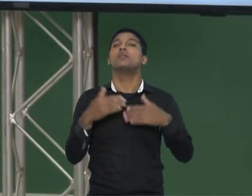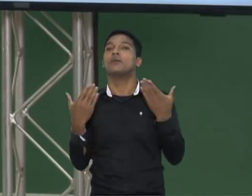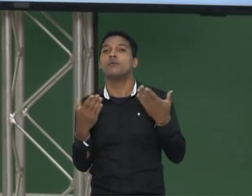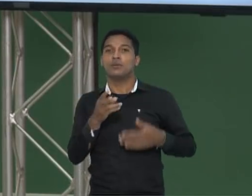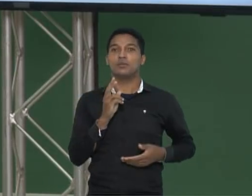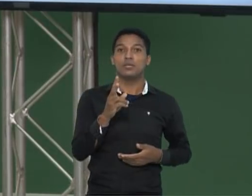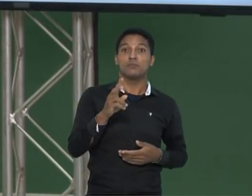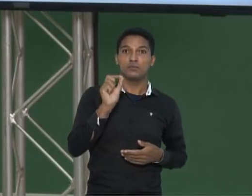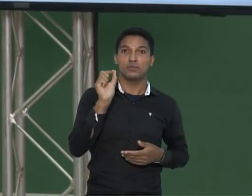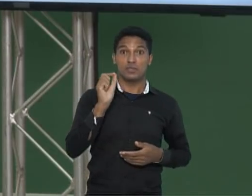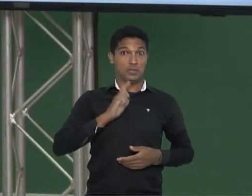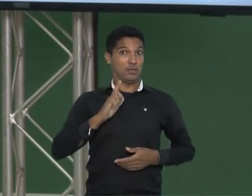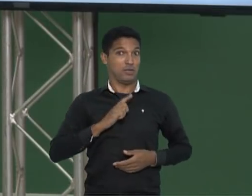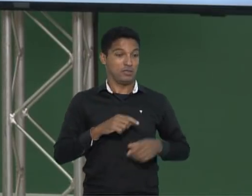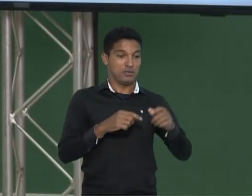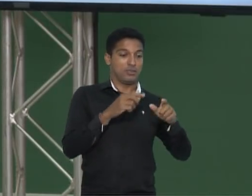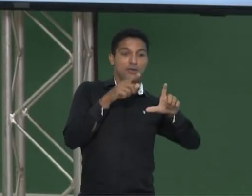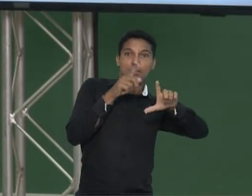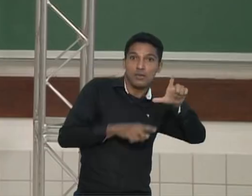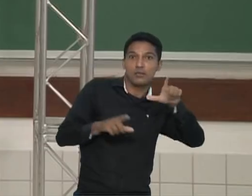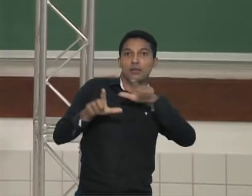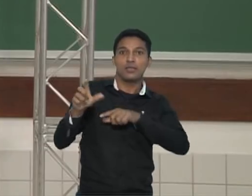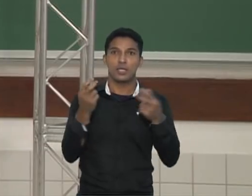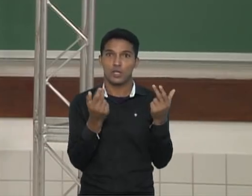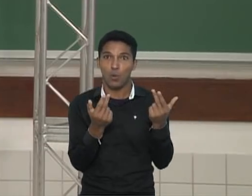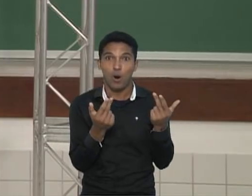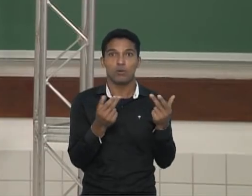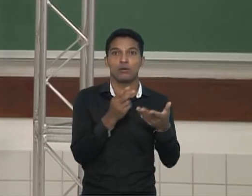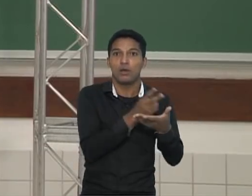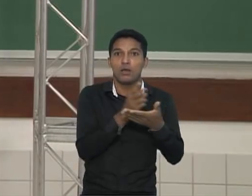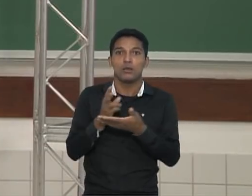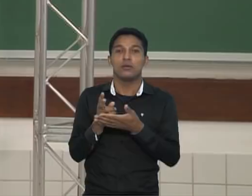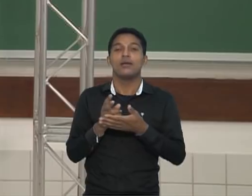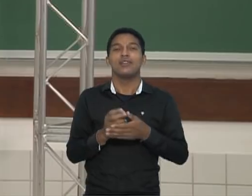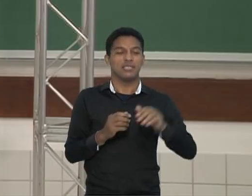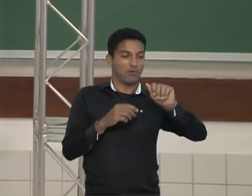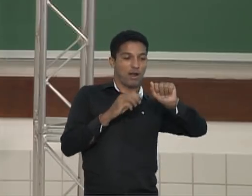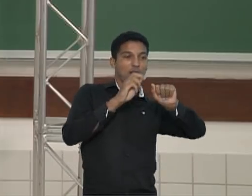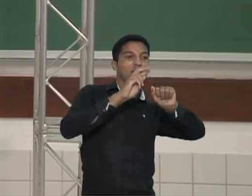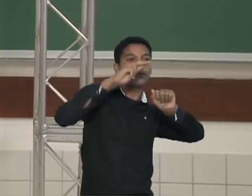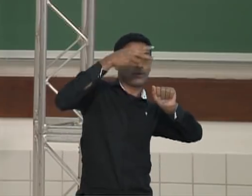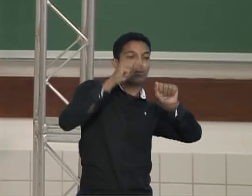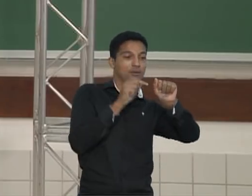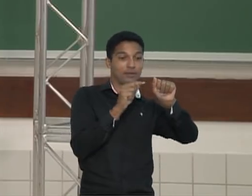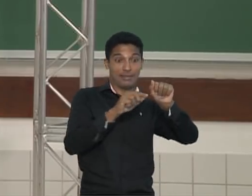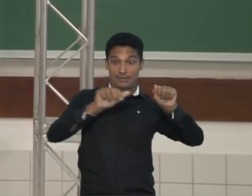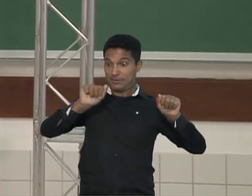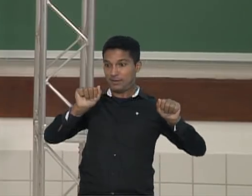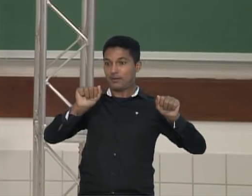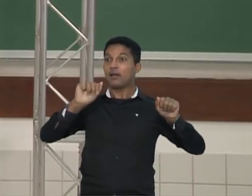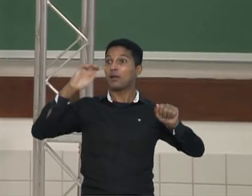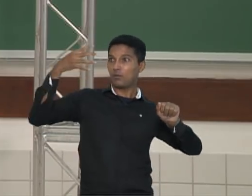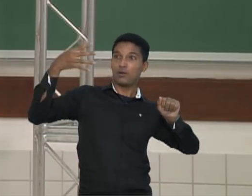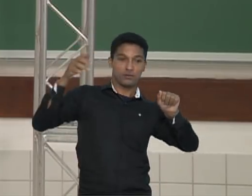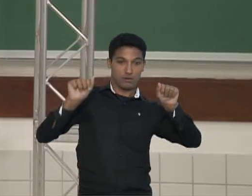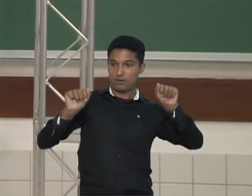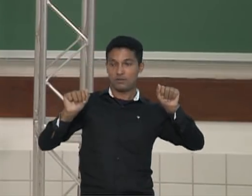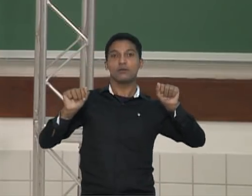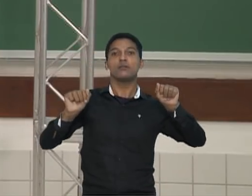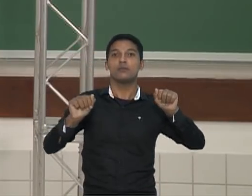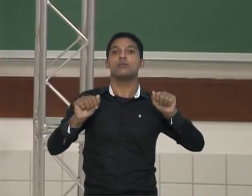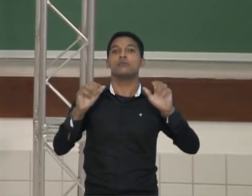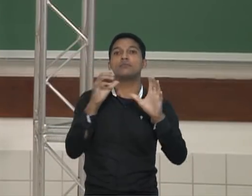mesma letra, né, que nesse caso, que é o caso a ao quadrado e a à quarta, você